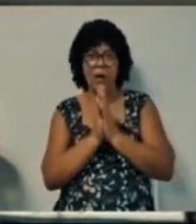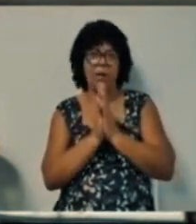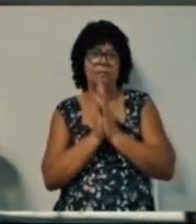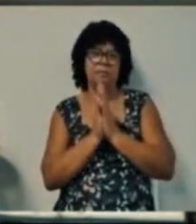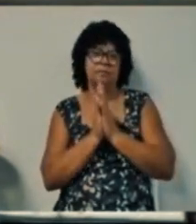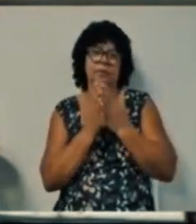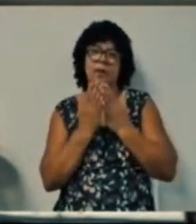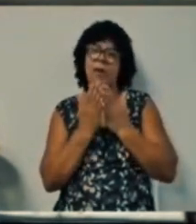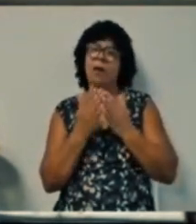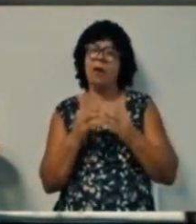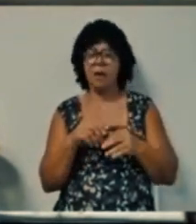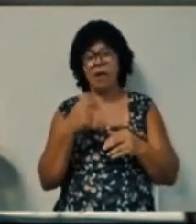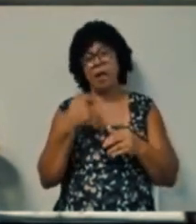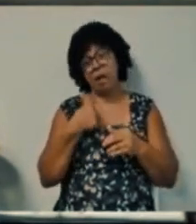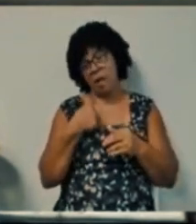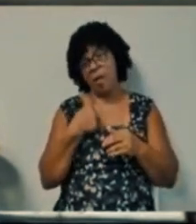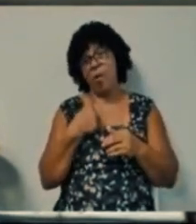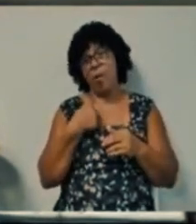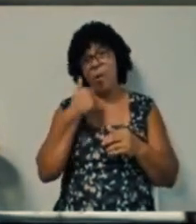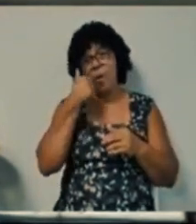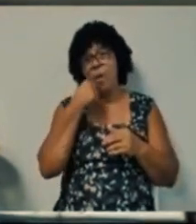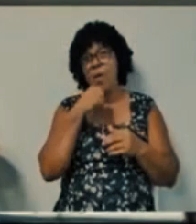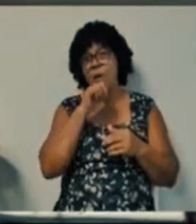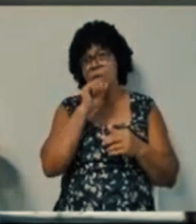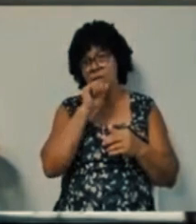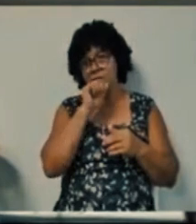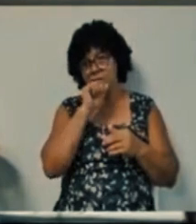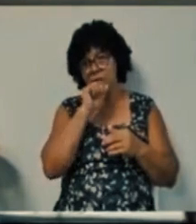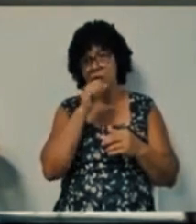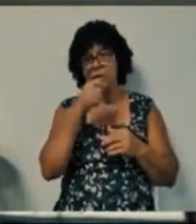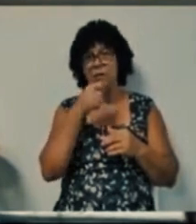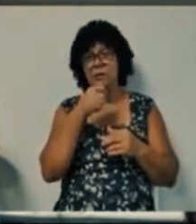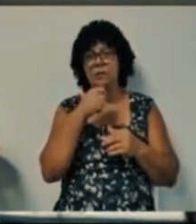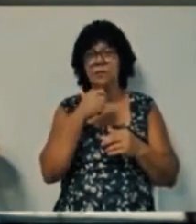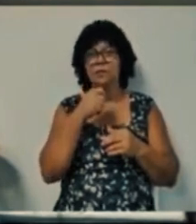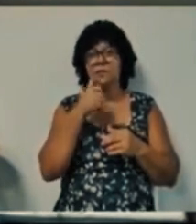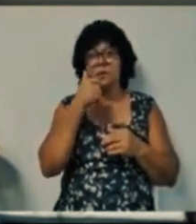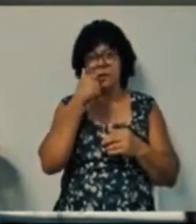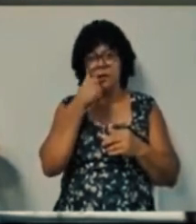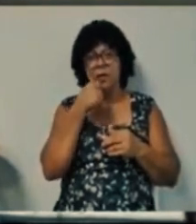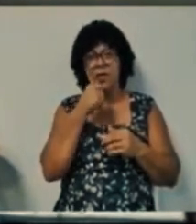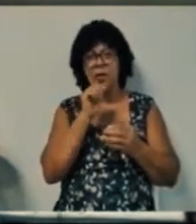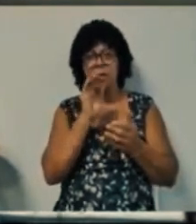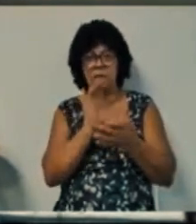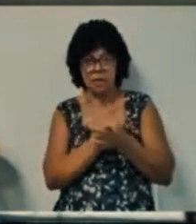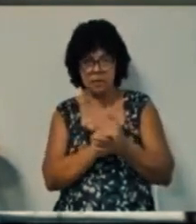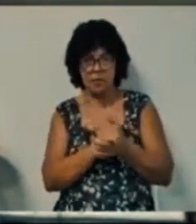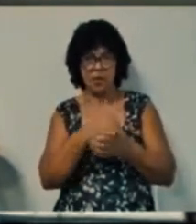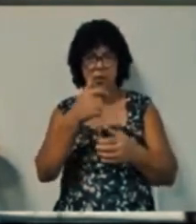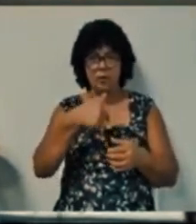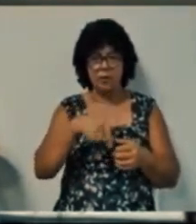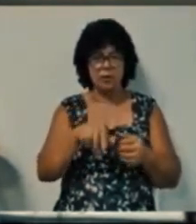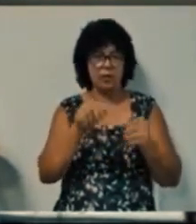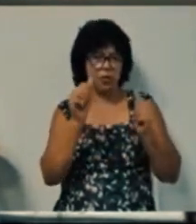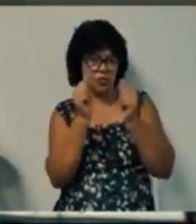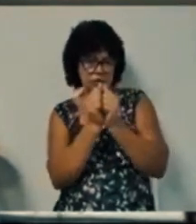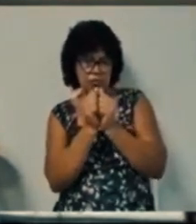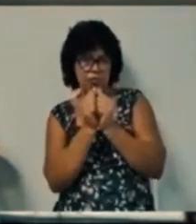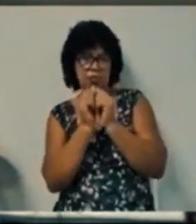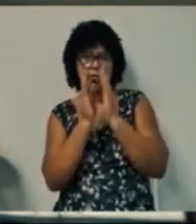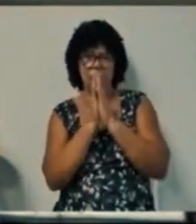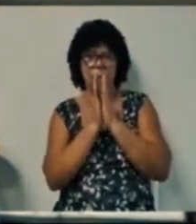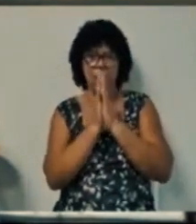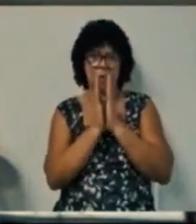quando chegamos lá, irmãos, imagine uma moça que veio do convento, você já pode imaginar como é que era o lar, a casa, como de qualquer outra